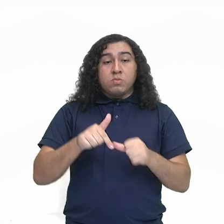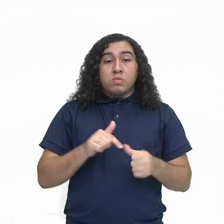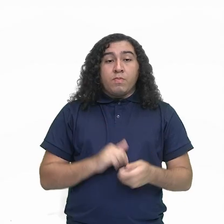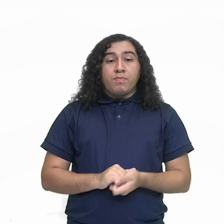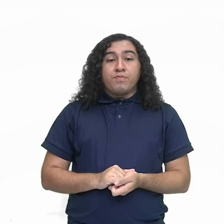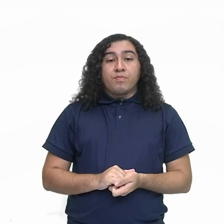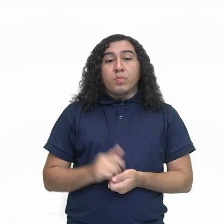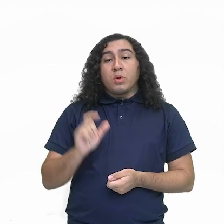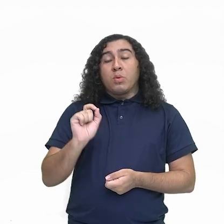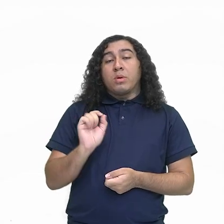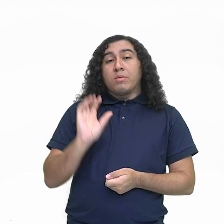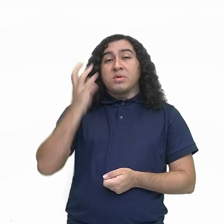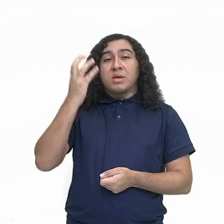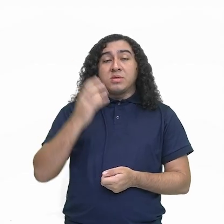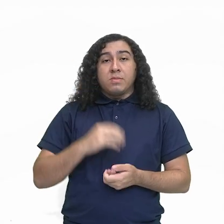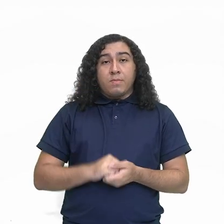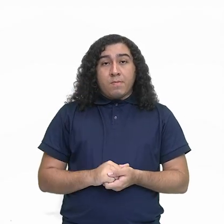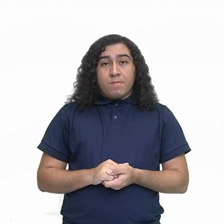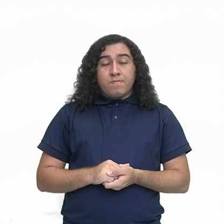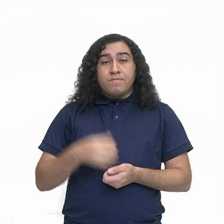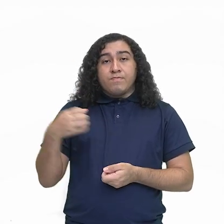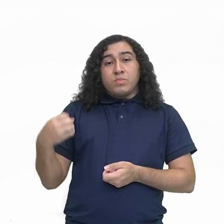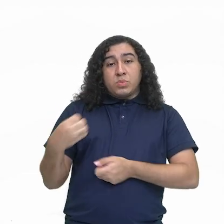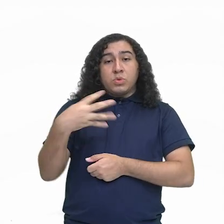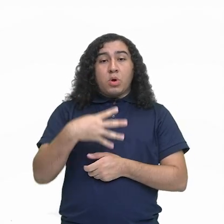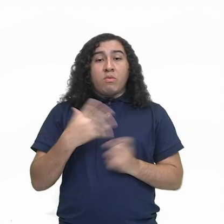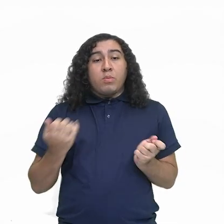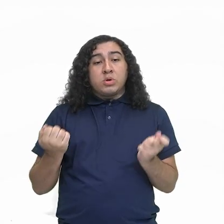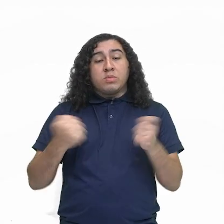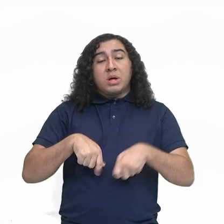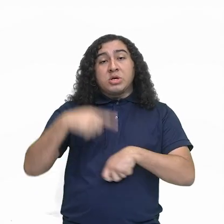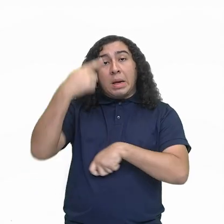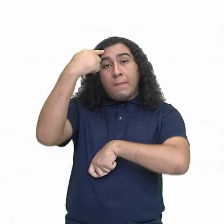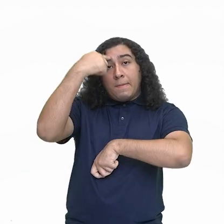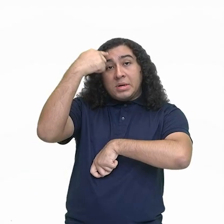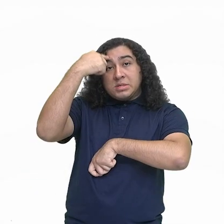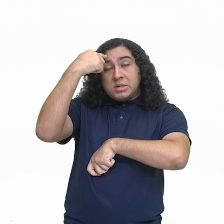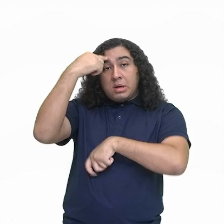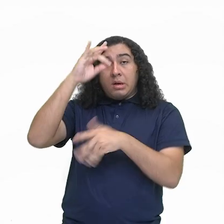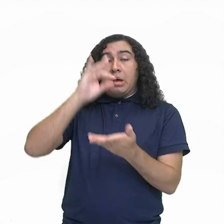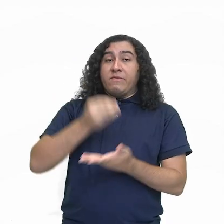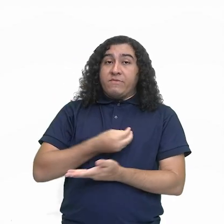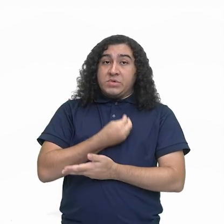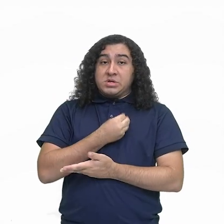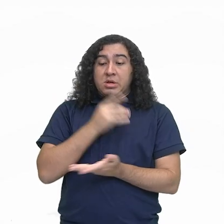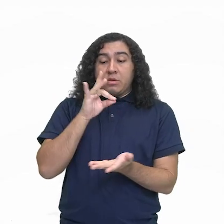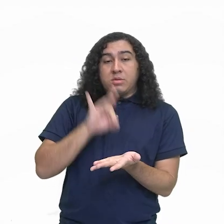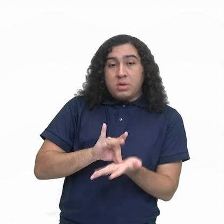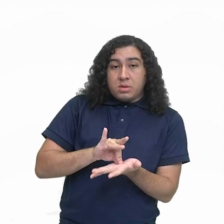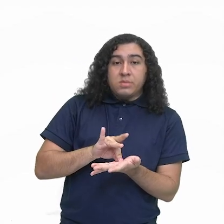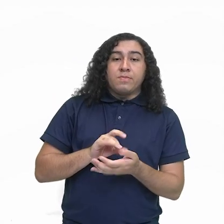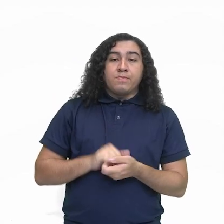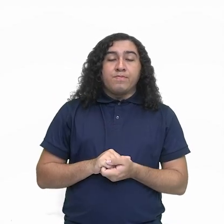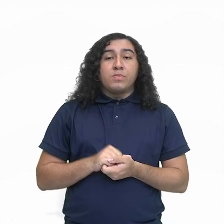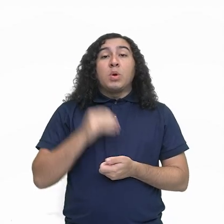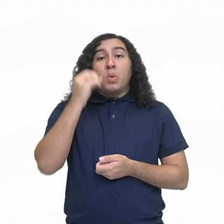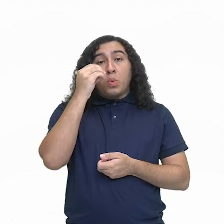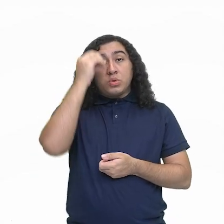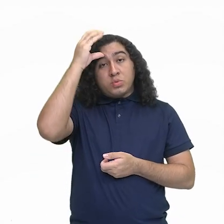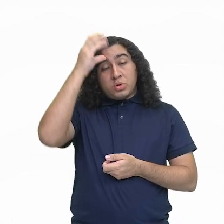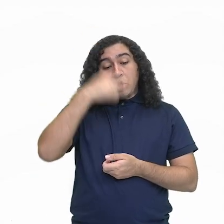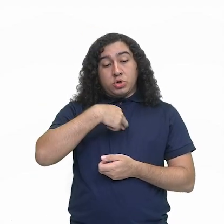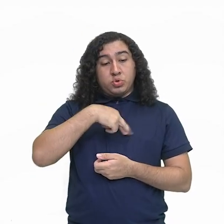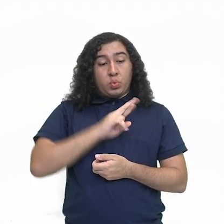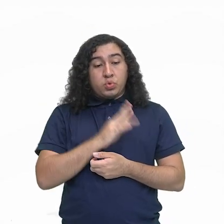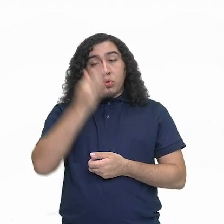vão trazer novas formas de pensar a realidade, né, e a vida. Então, o conhecimento religioso e filosófico, eles